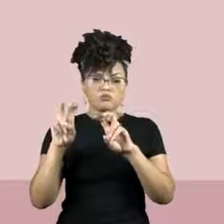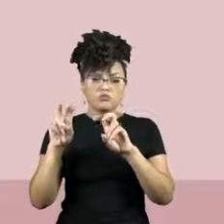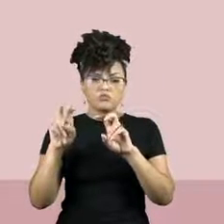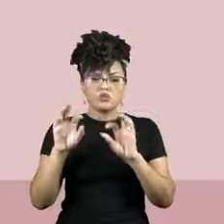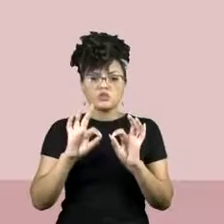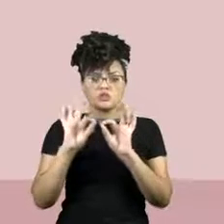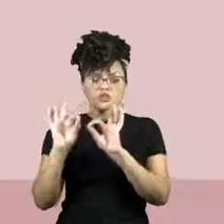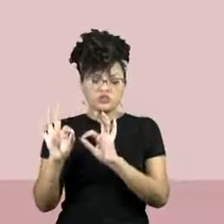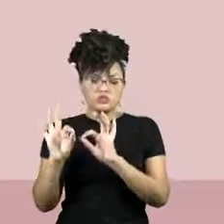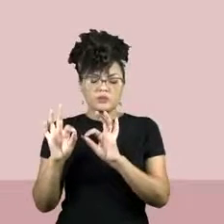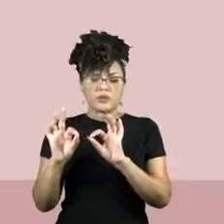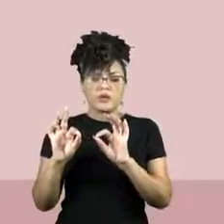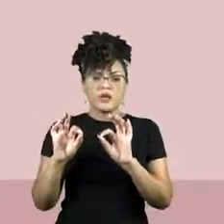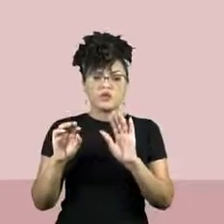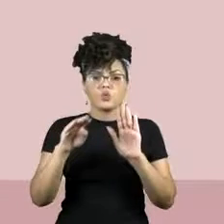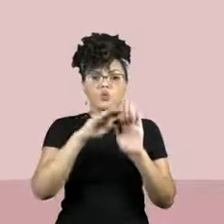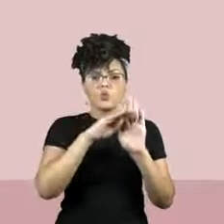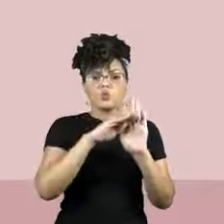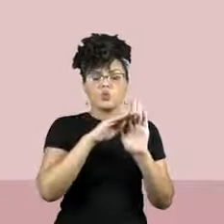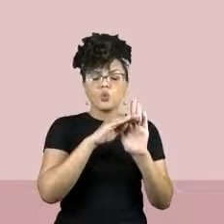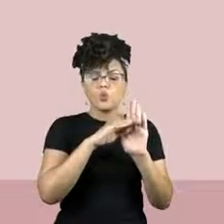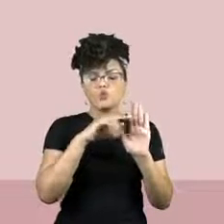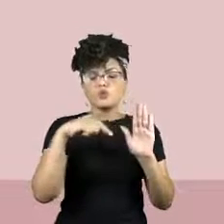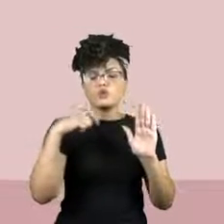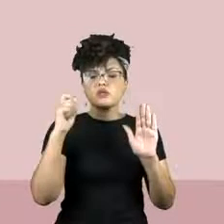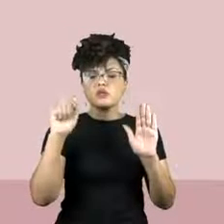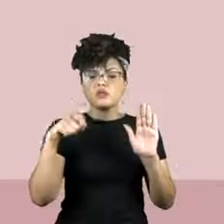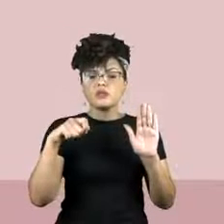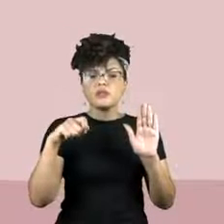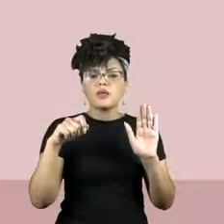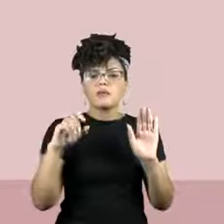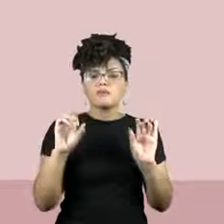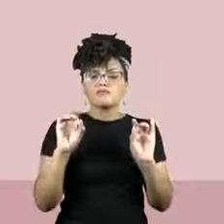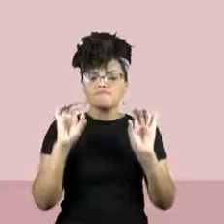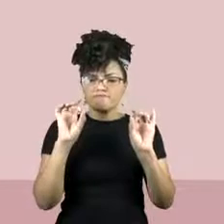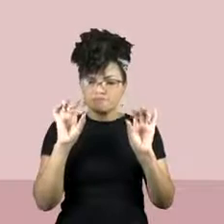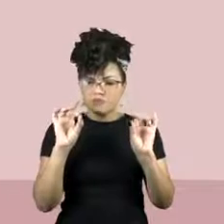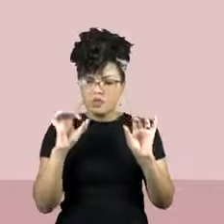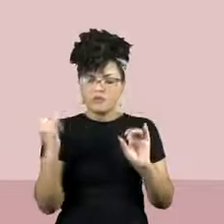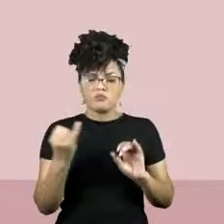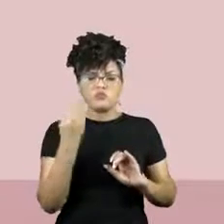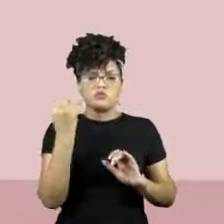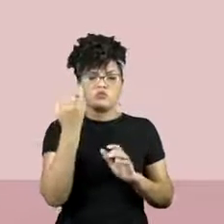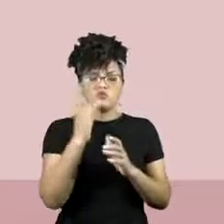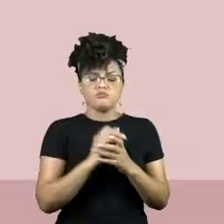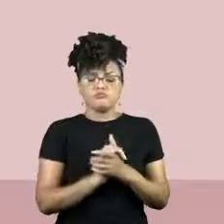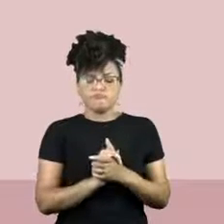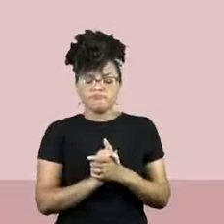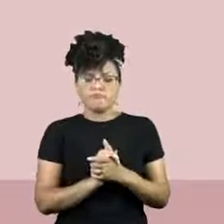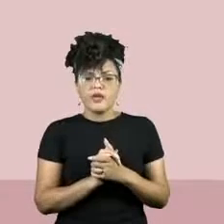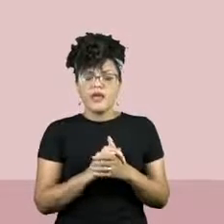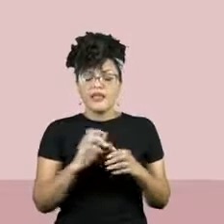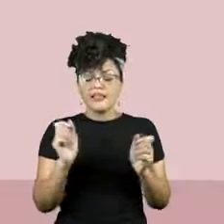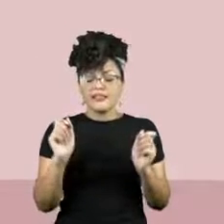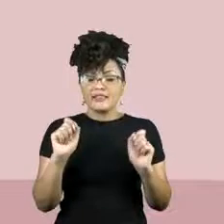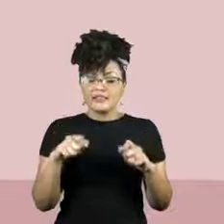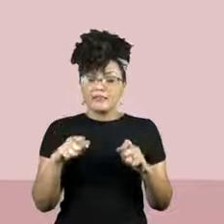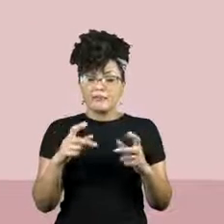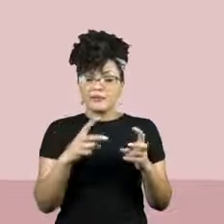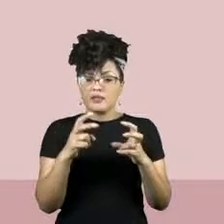E no próximo item, a gente vai definir uma coisa que é muito importante. E aqui dentro do software, a gente consegue entender muito bem a